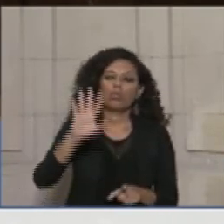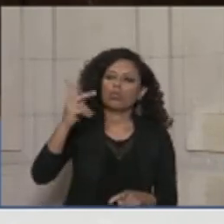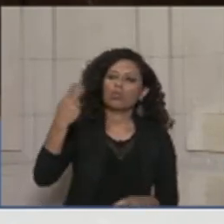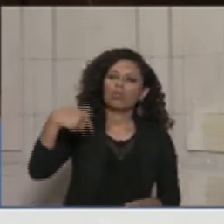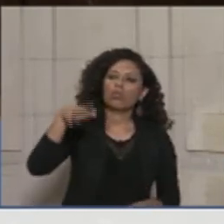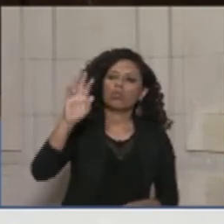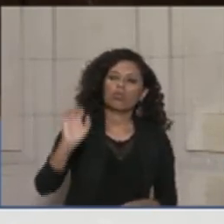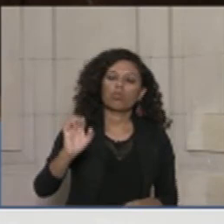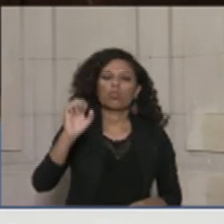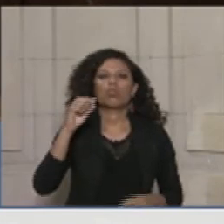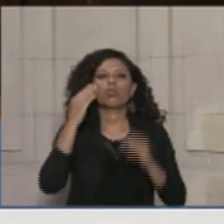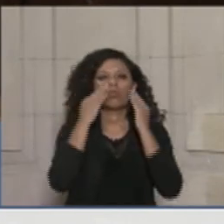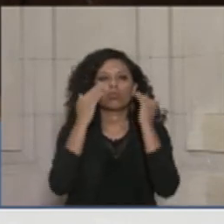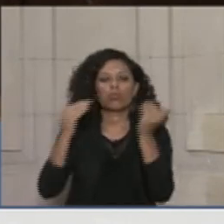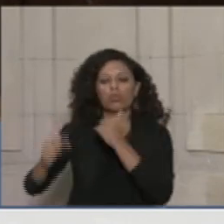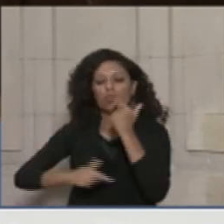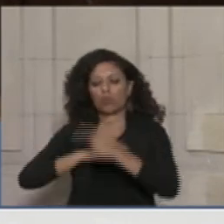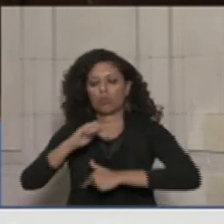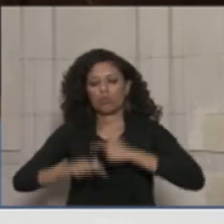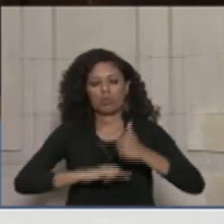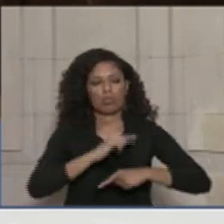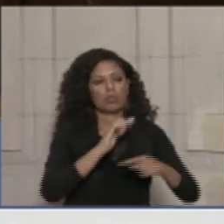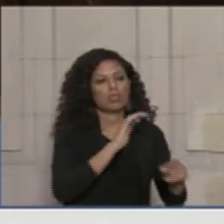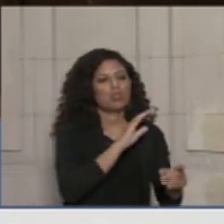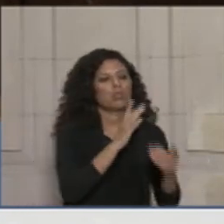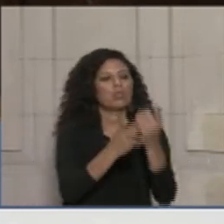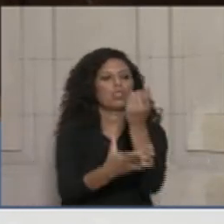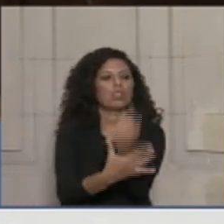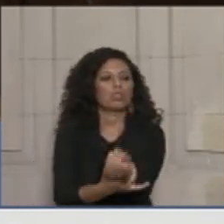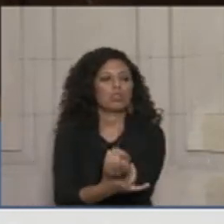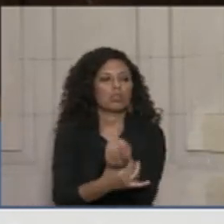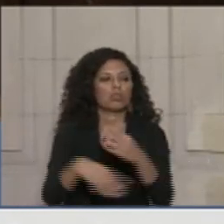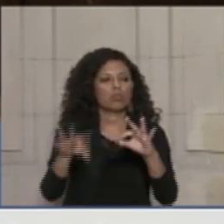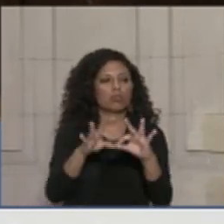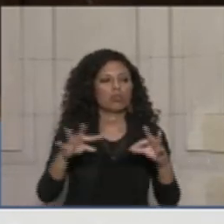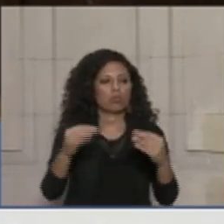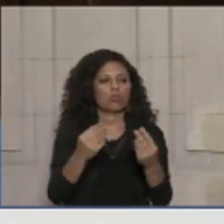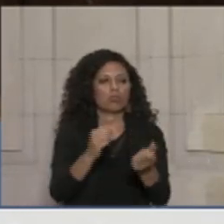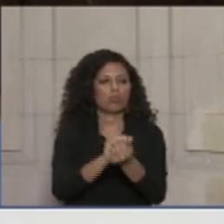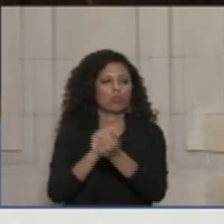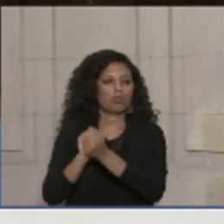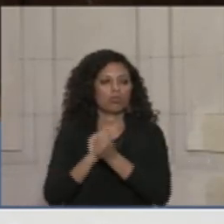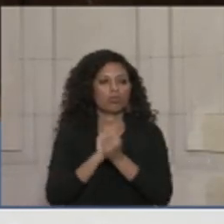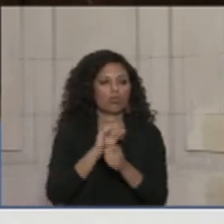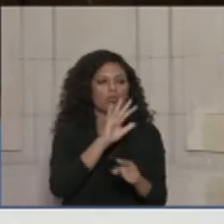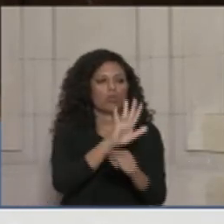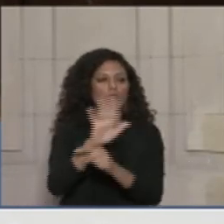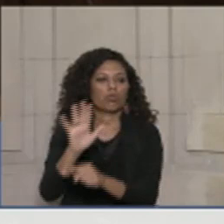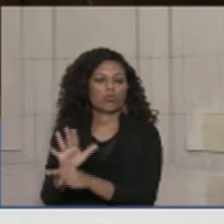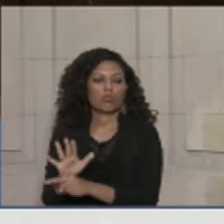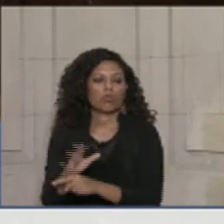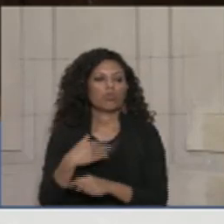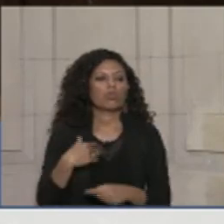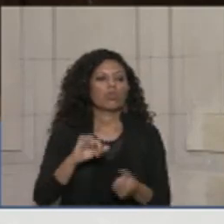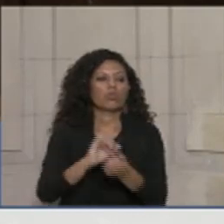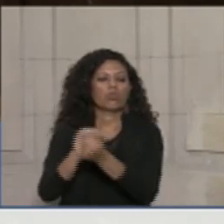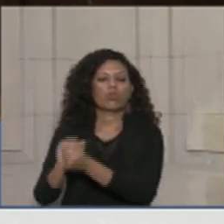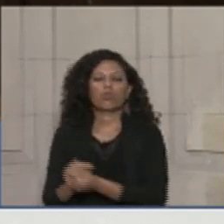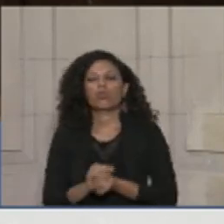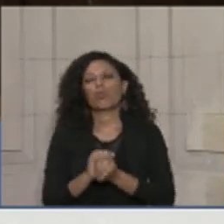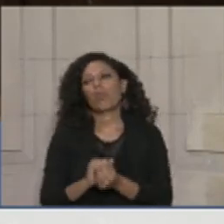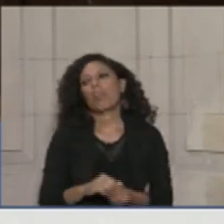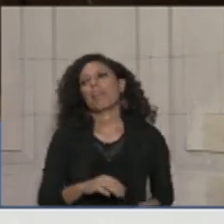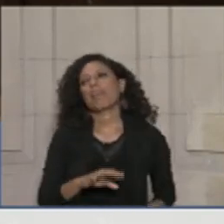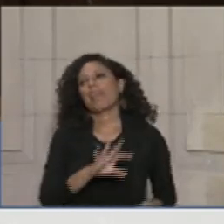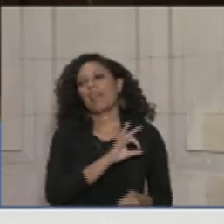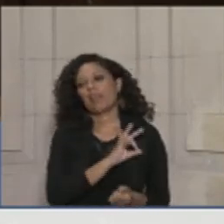tem feito um grande trabalho em prol da segurança pública. Todo o meu apoio, e estarei ao lado da Polícia Militar para o que